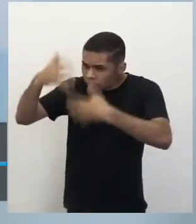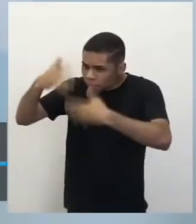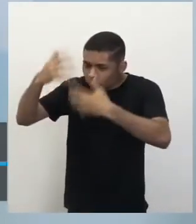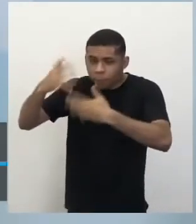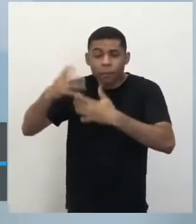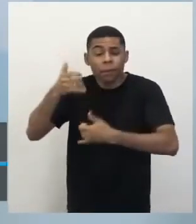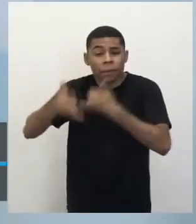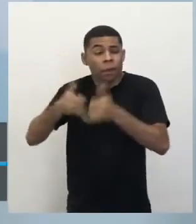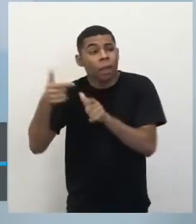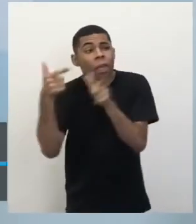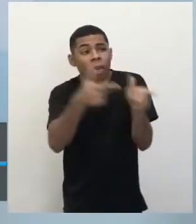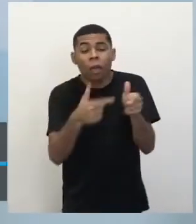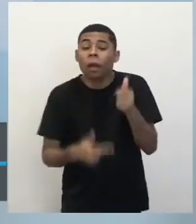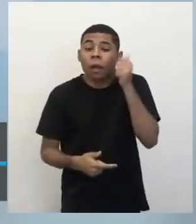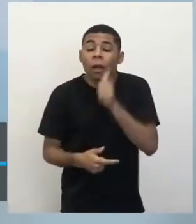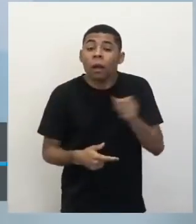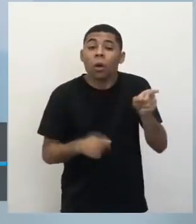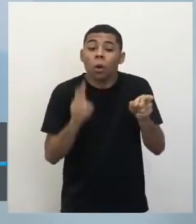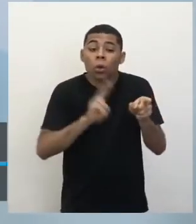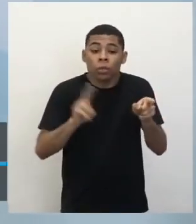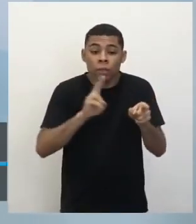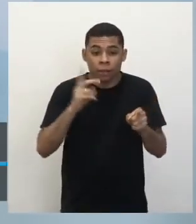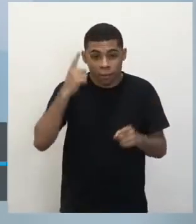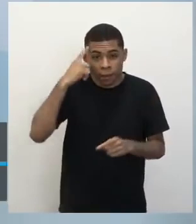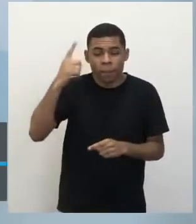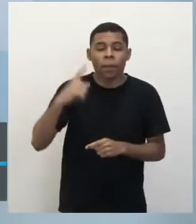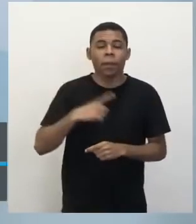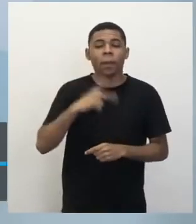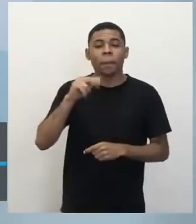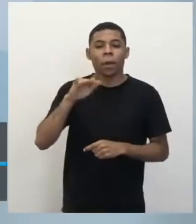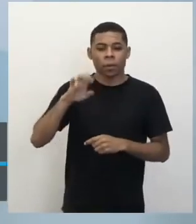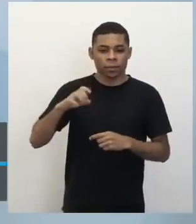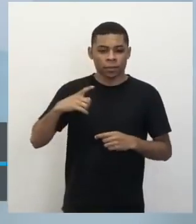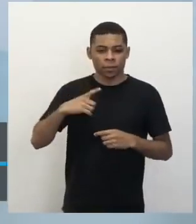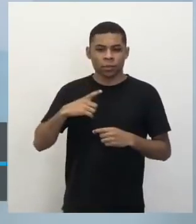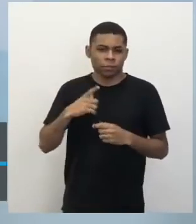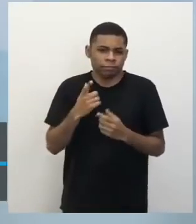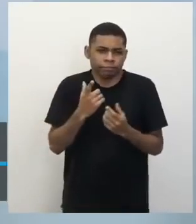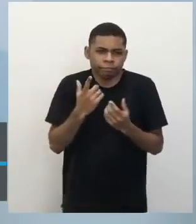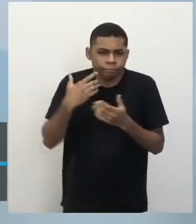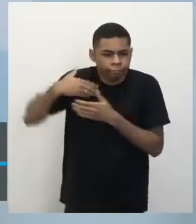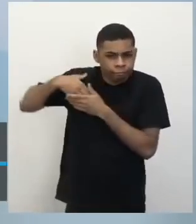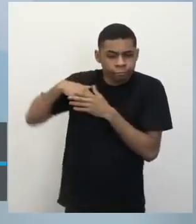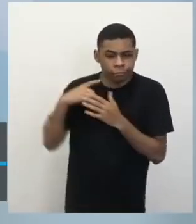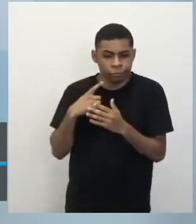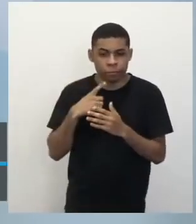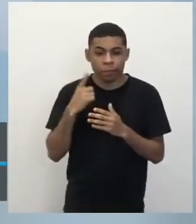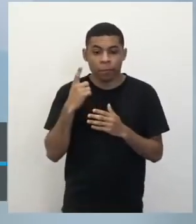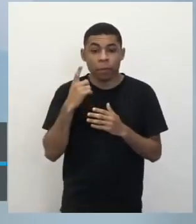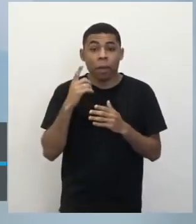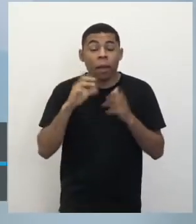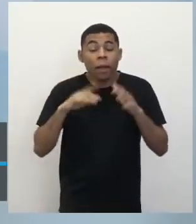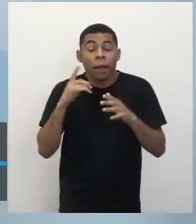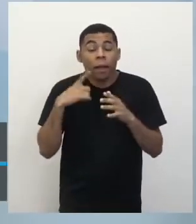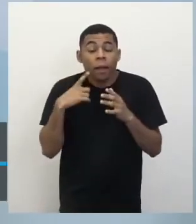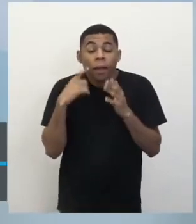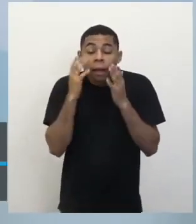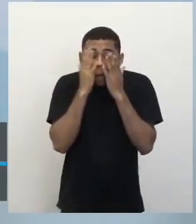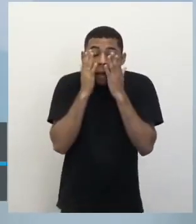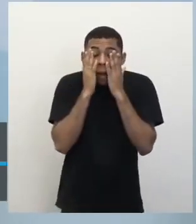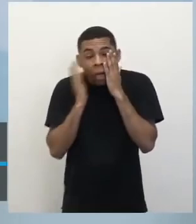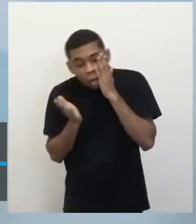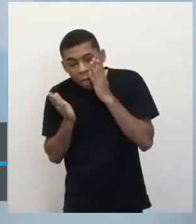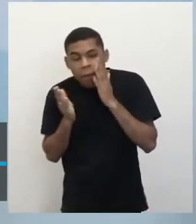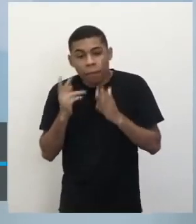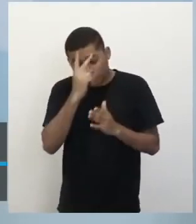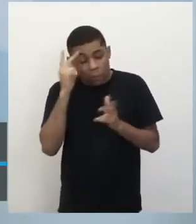brincadeira com uma moça que ela utilizava uma prótese ocular. Né? A moça fazia prótese e a posição que ela ficou, essa prótese caiu. E eles ficaram